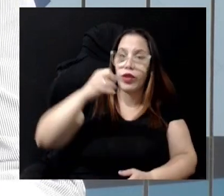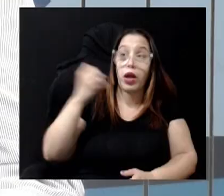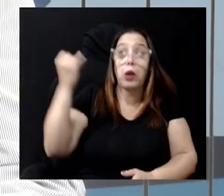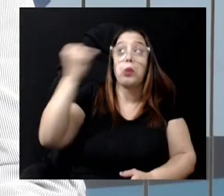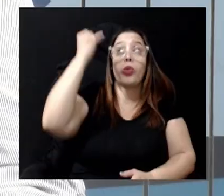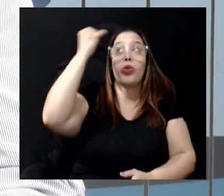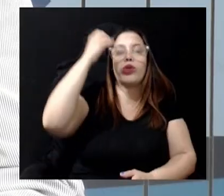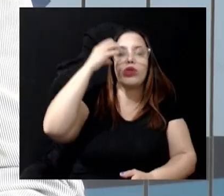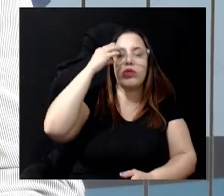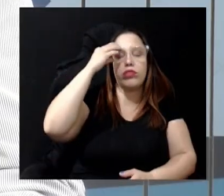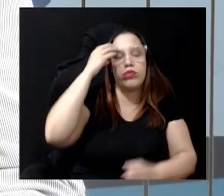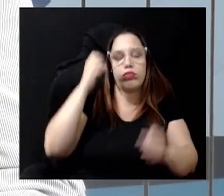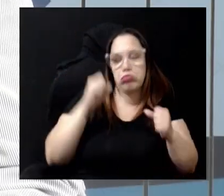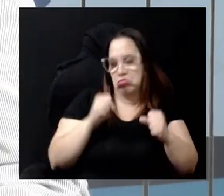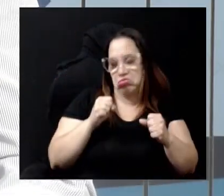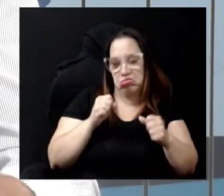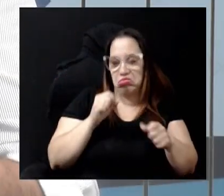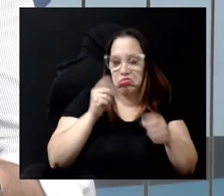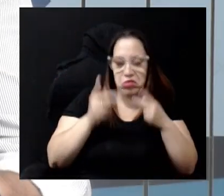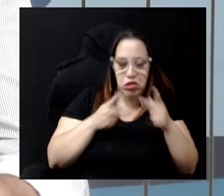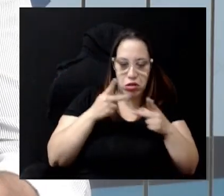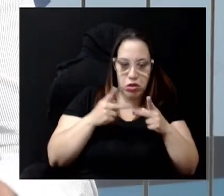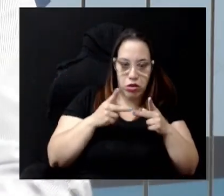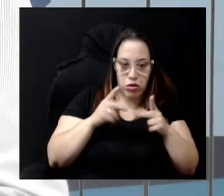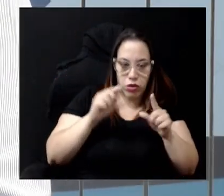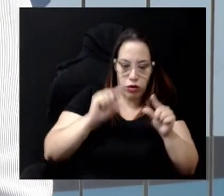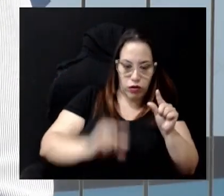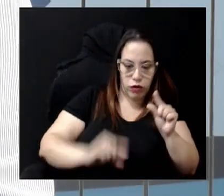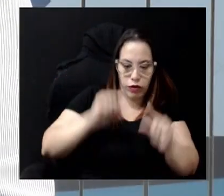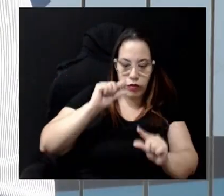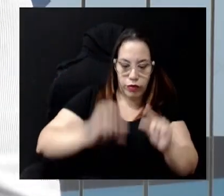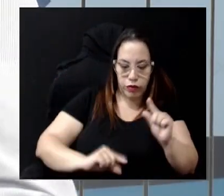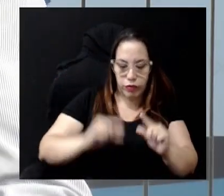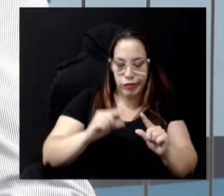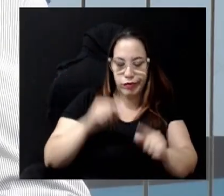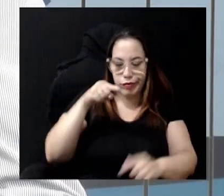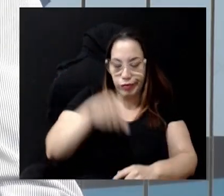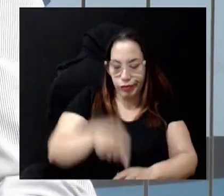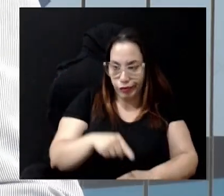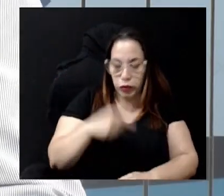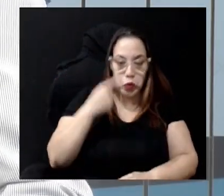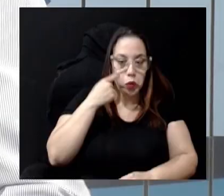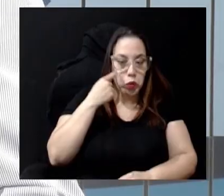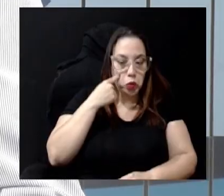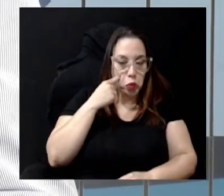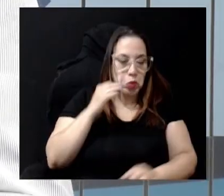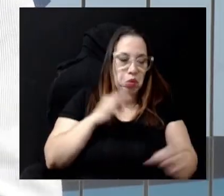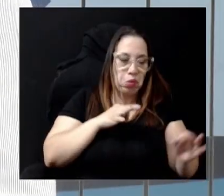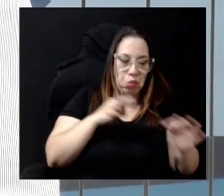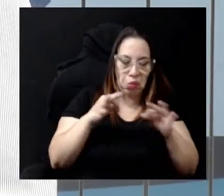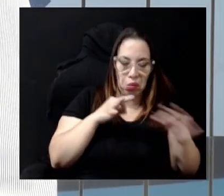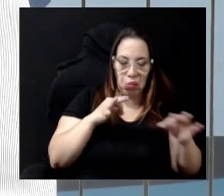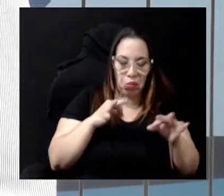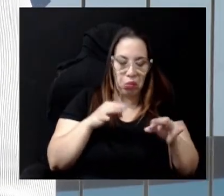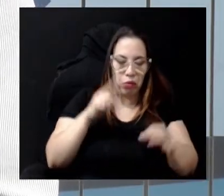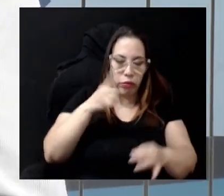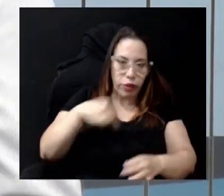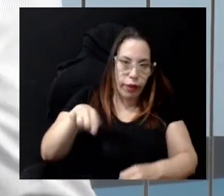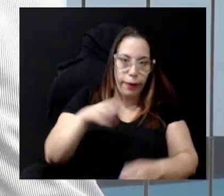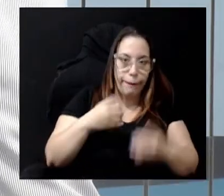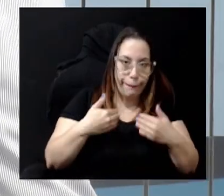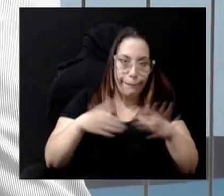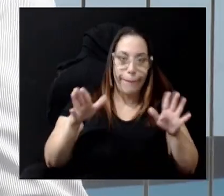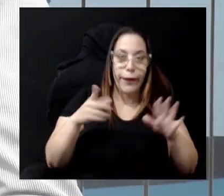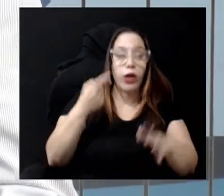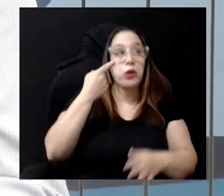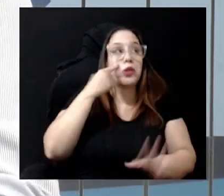isso nós estamos falando de otimização do sistema, nos coloca aqui um olhar minimamente caridoso para aqueles que não são adeptos dessa visão.